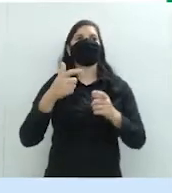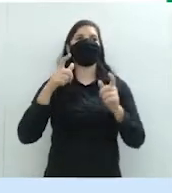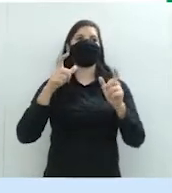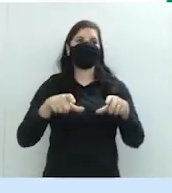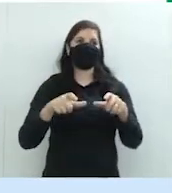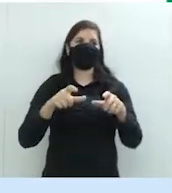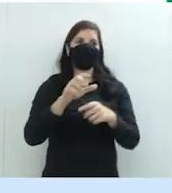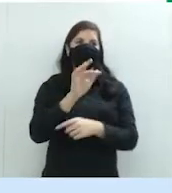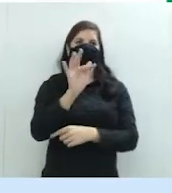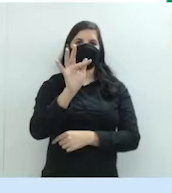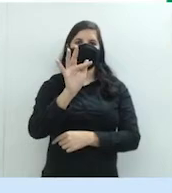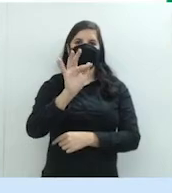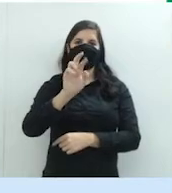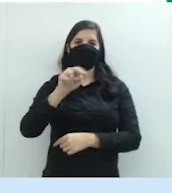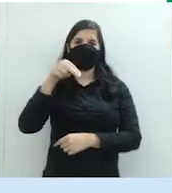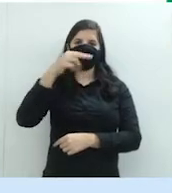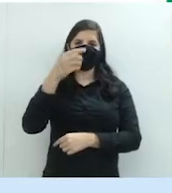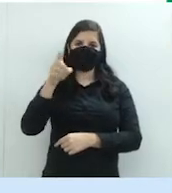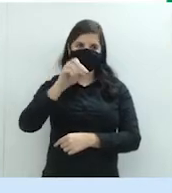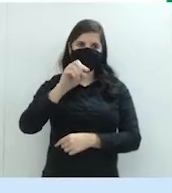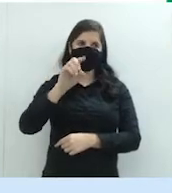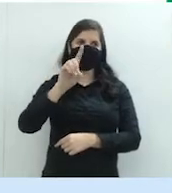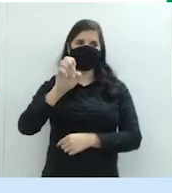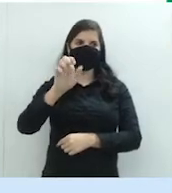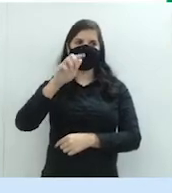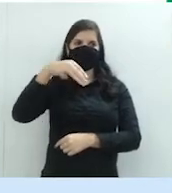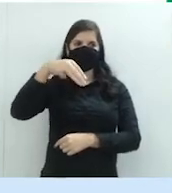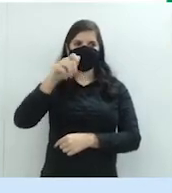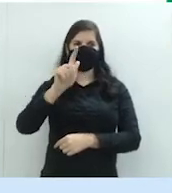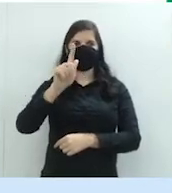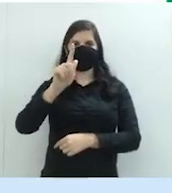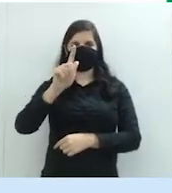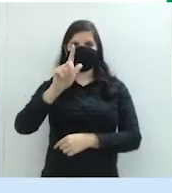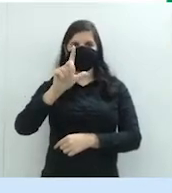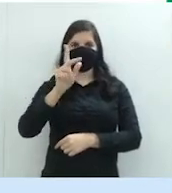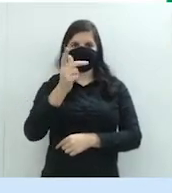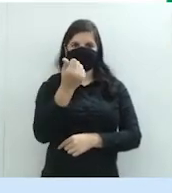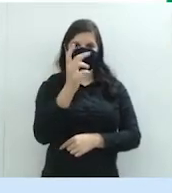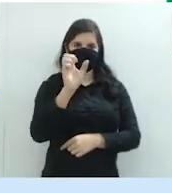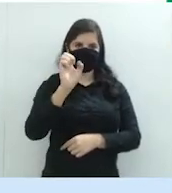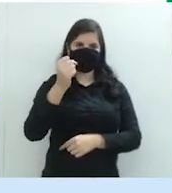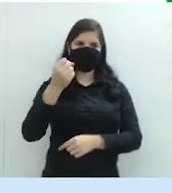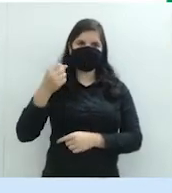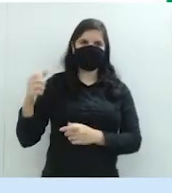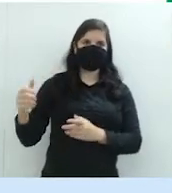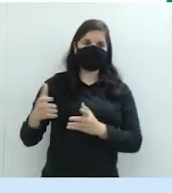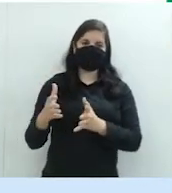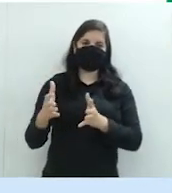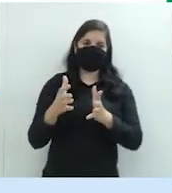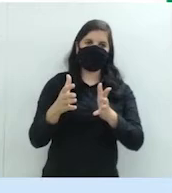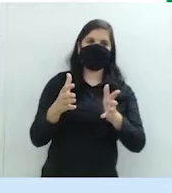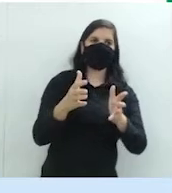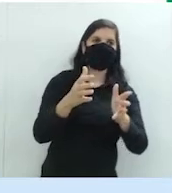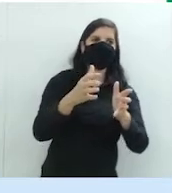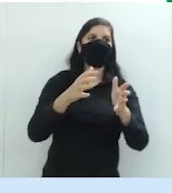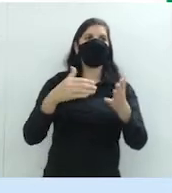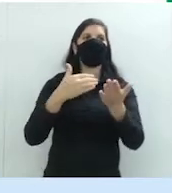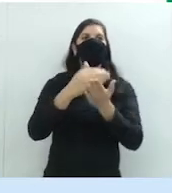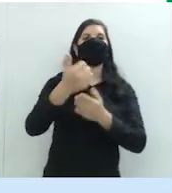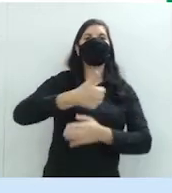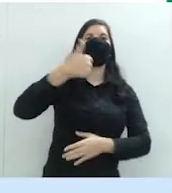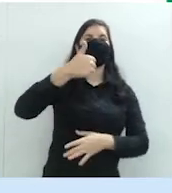Fernão de Magalhães atingiu o Pacífico pelo Estreito de Magalhães iniciou a